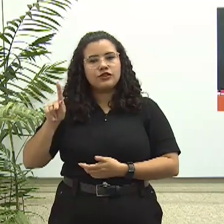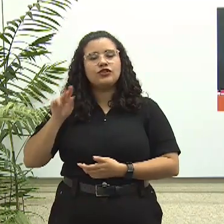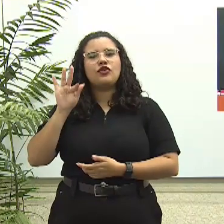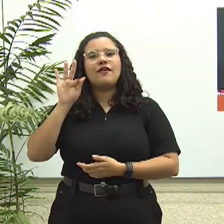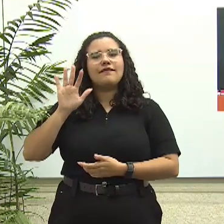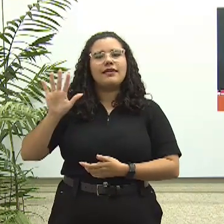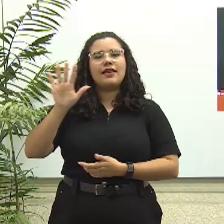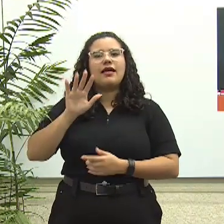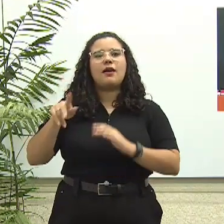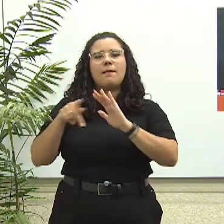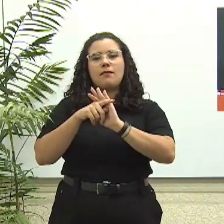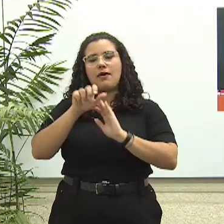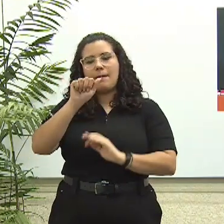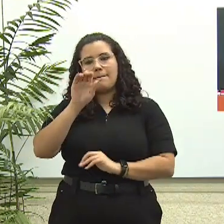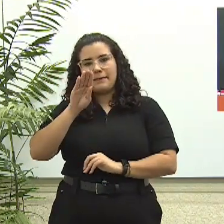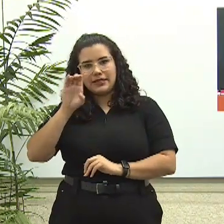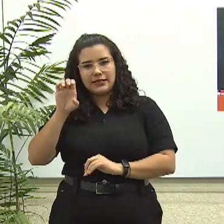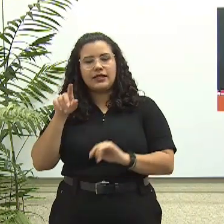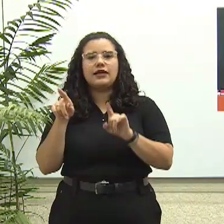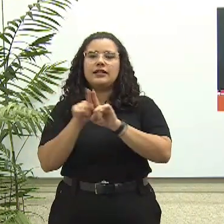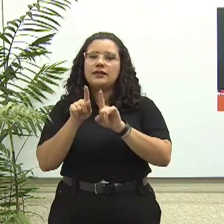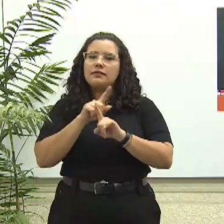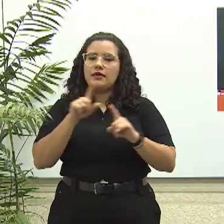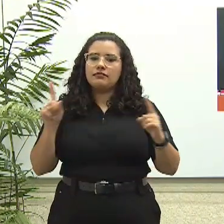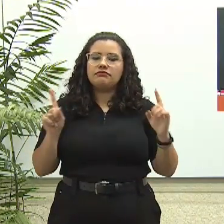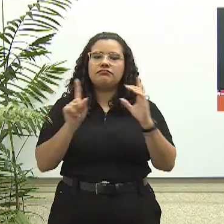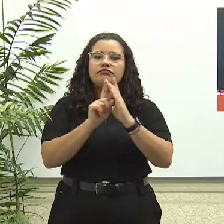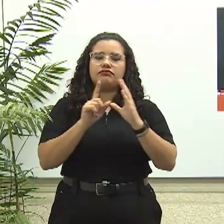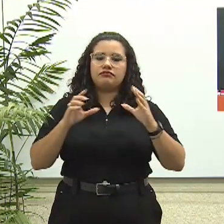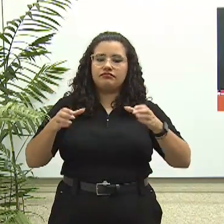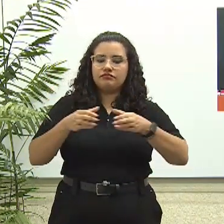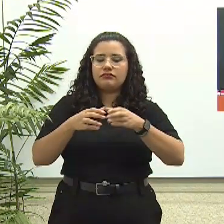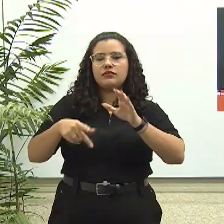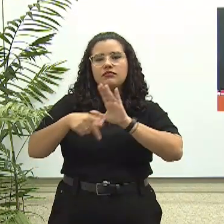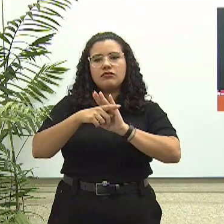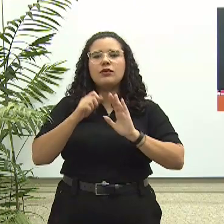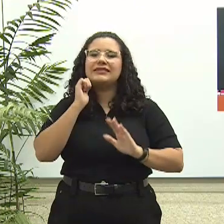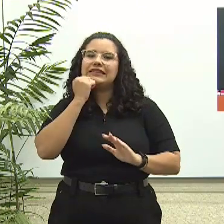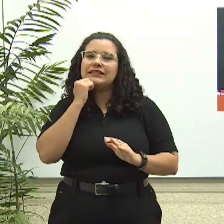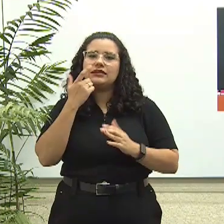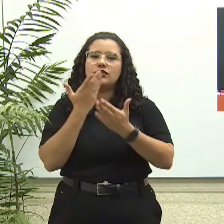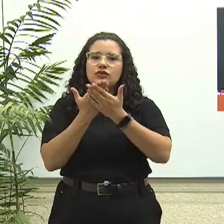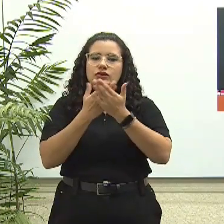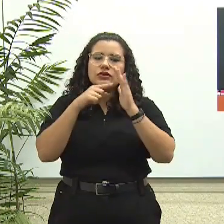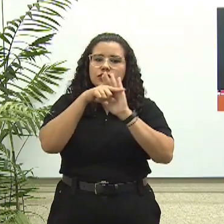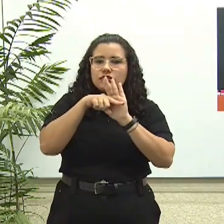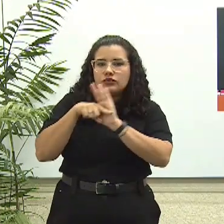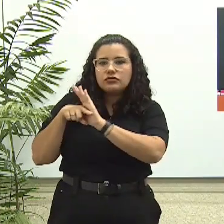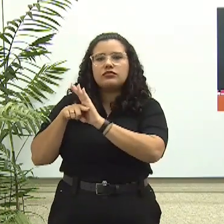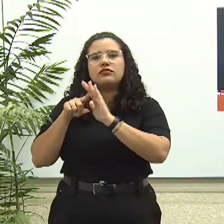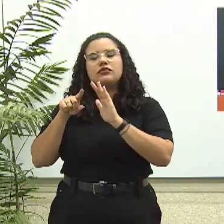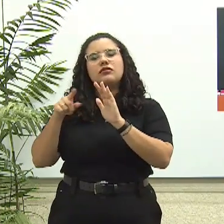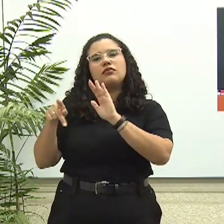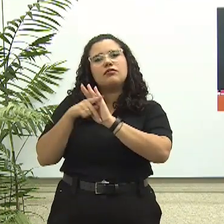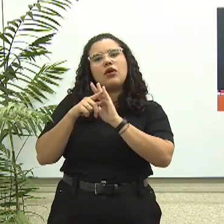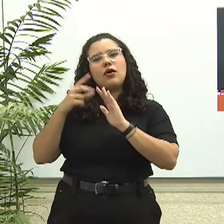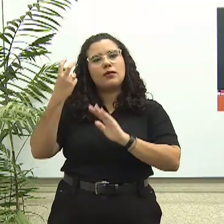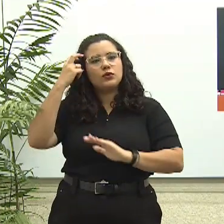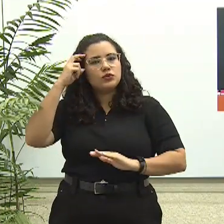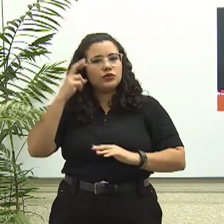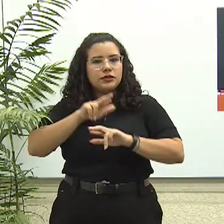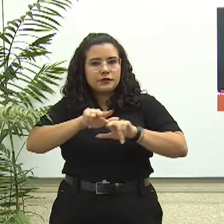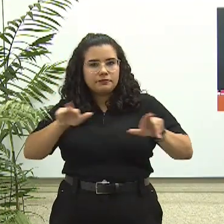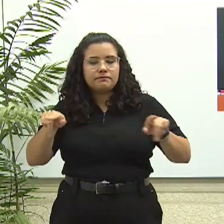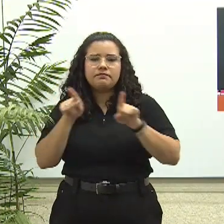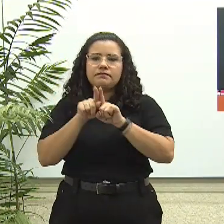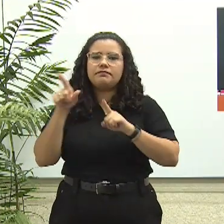ABC Doutor pela USP membro do comitê científico deliberativo da Associação Brasileira de pesquisadores em cibercultura autor